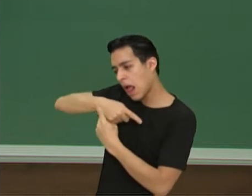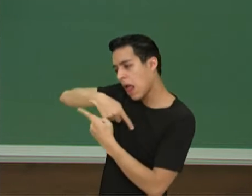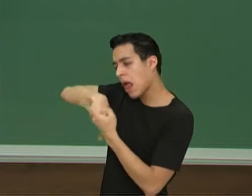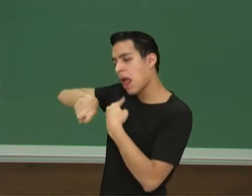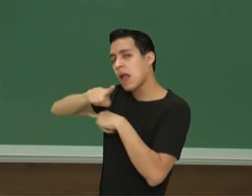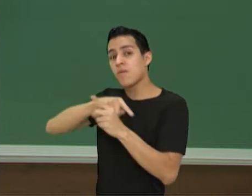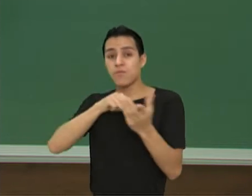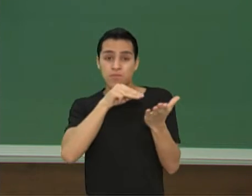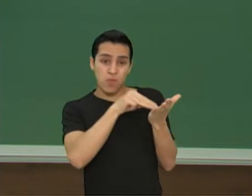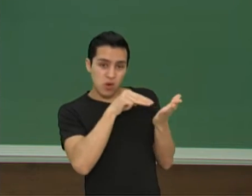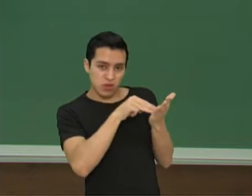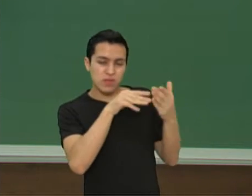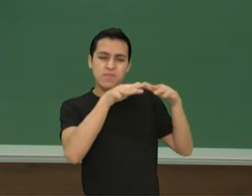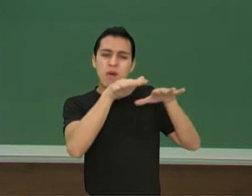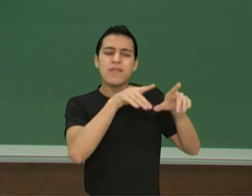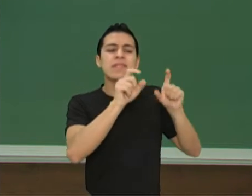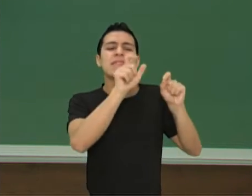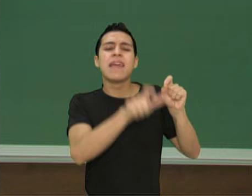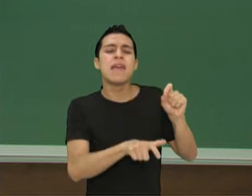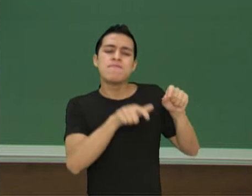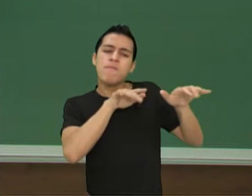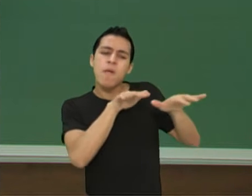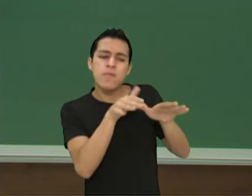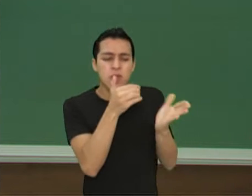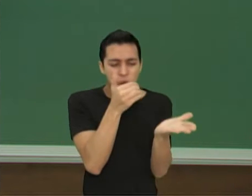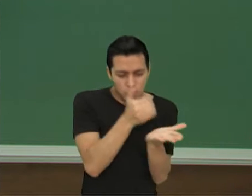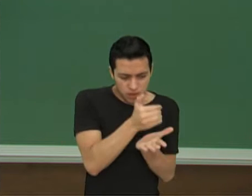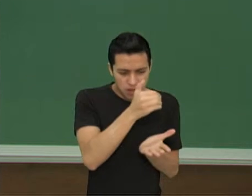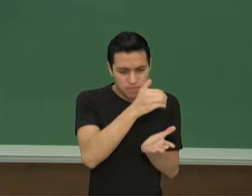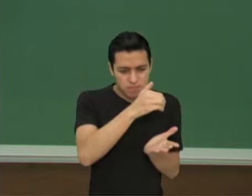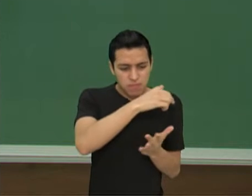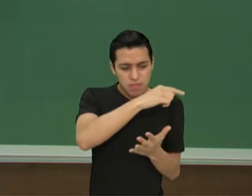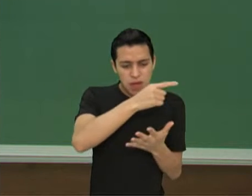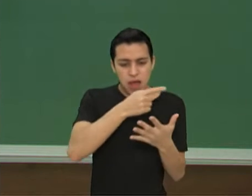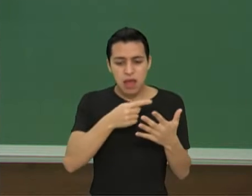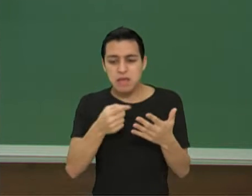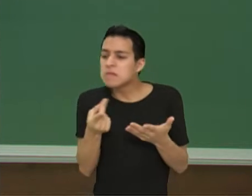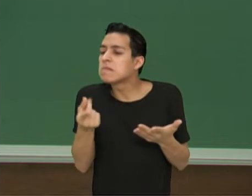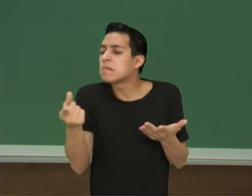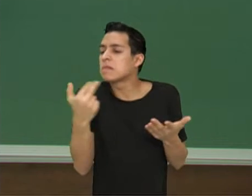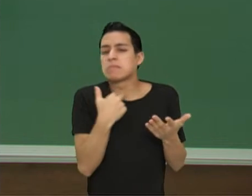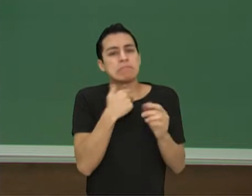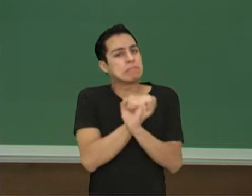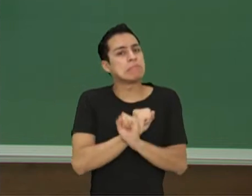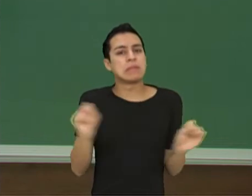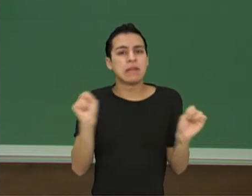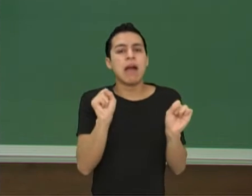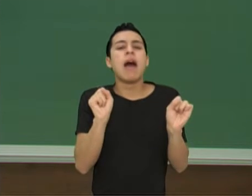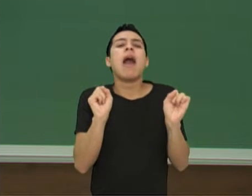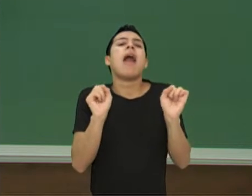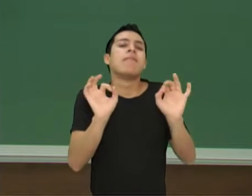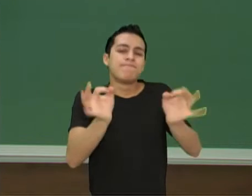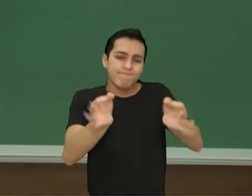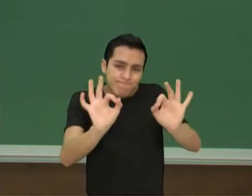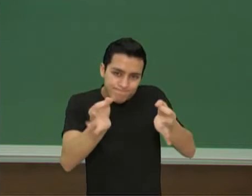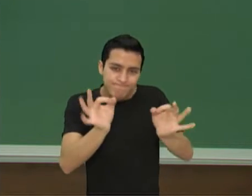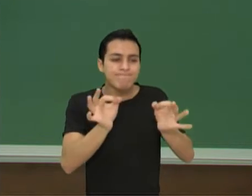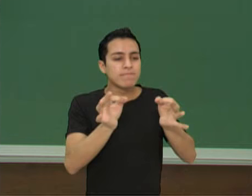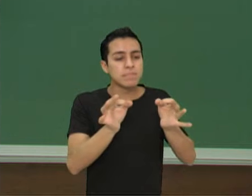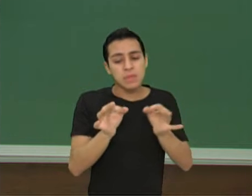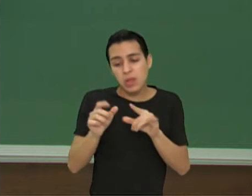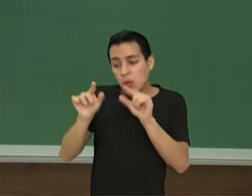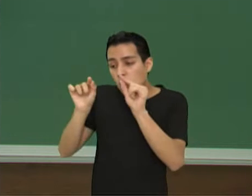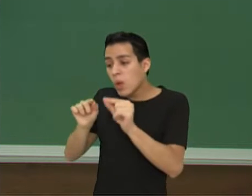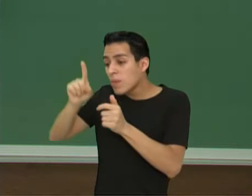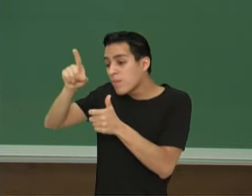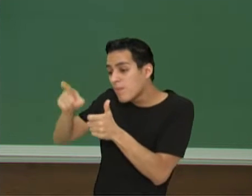nos motivos do movimento, quem causou esses movimentos, a gente não pode ir ao infinito. Em algum momento tem que ter surgido